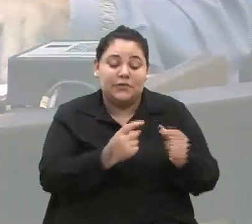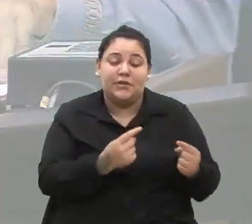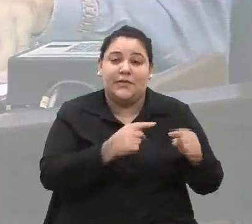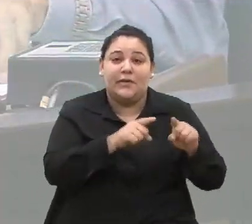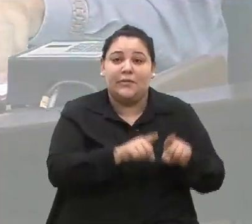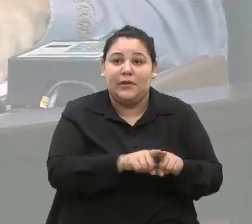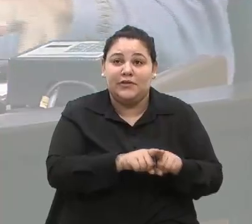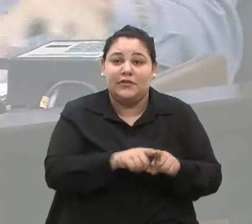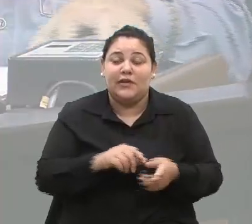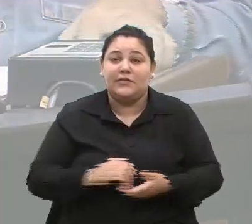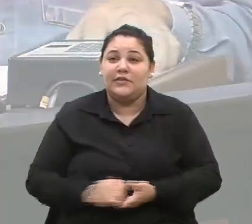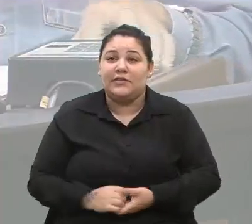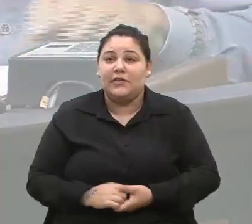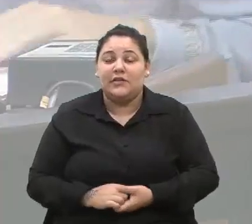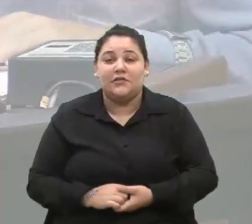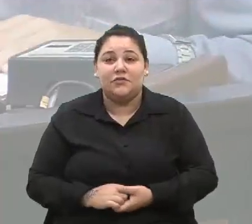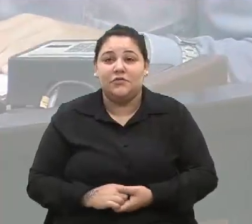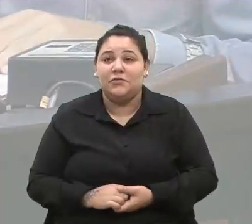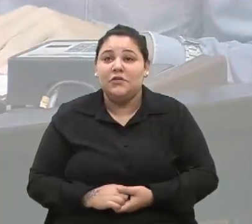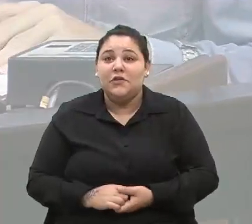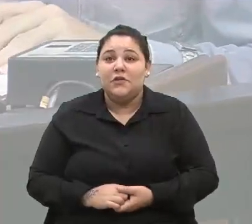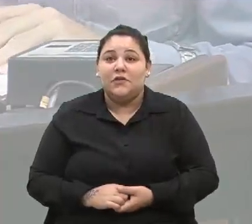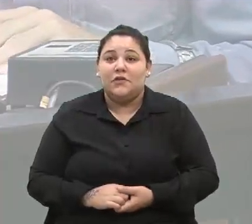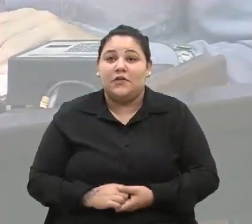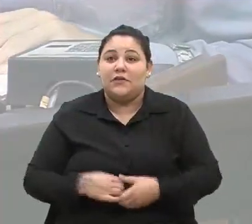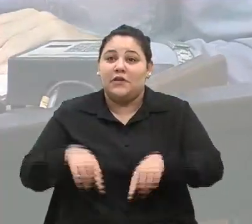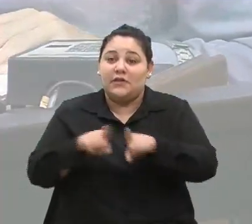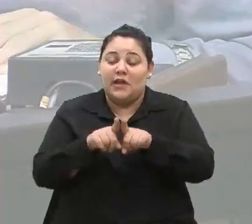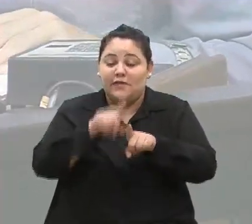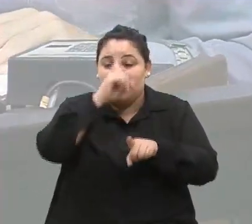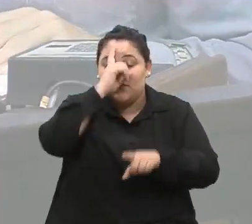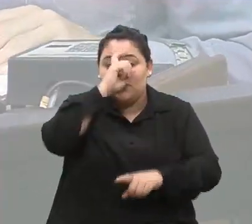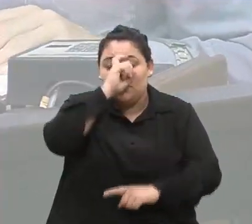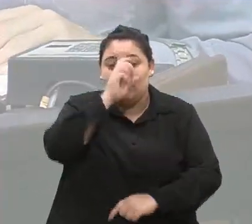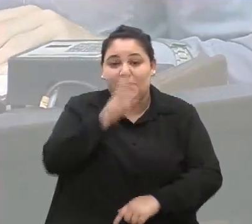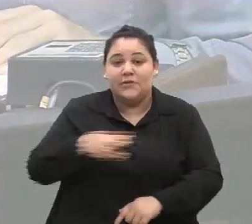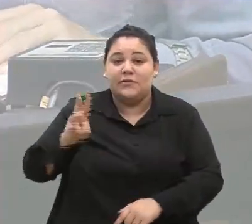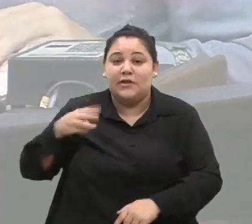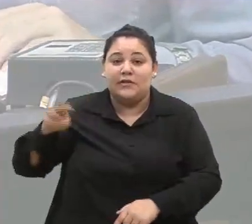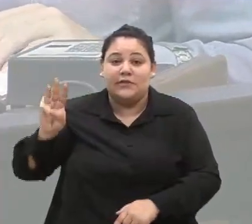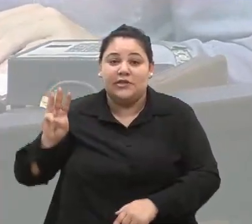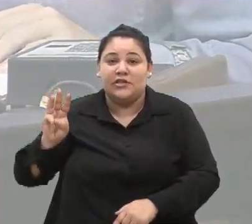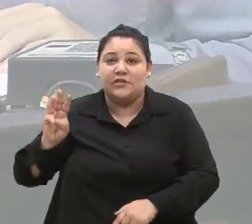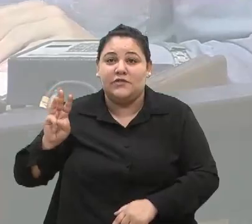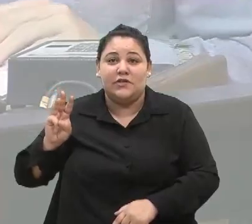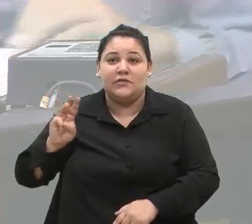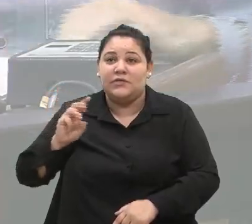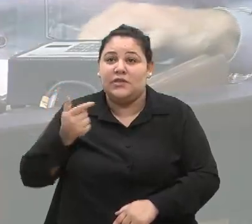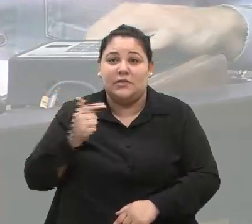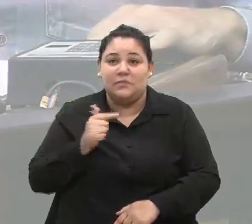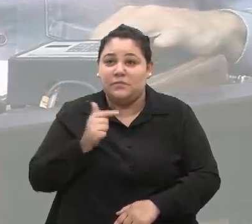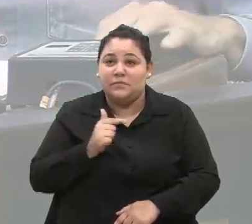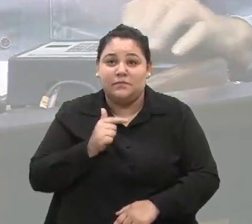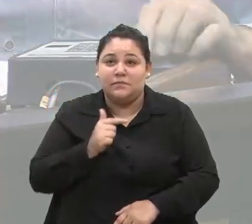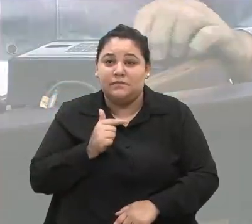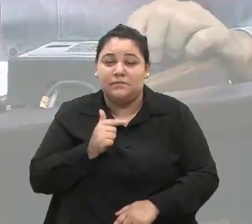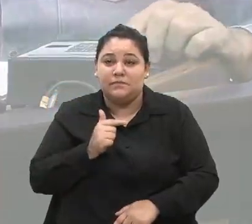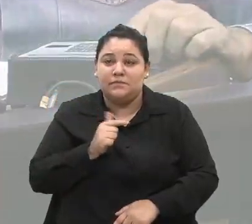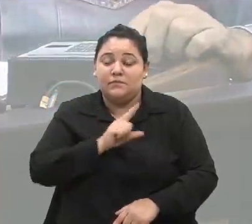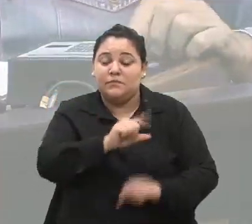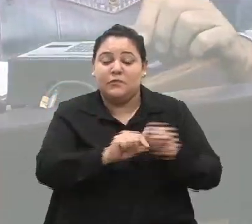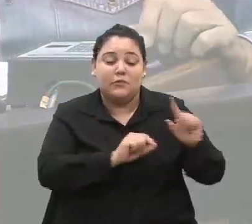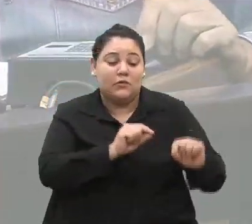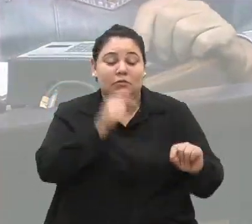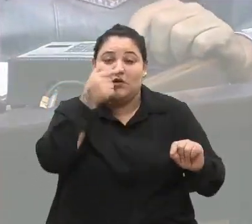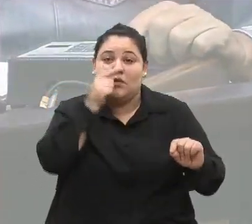da diretora Cleciane, através do Hospital Virvi Ramos e seus representantes, nós não teríamos nenhuma alternativa para